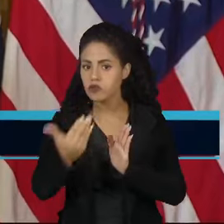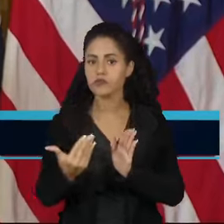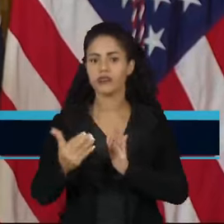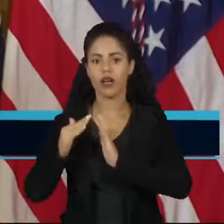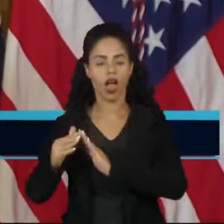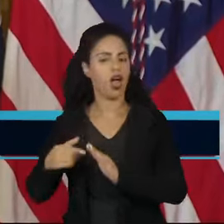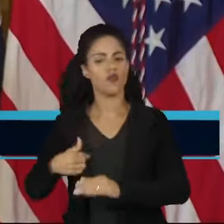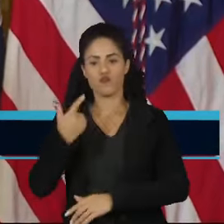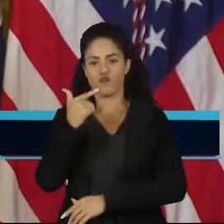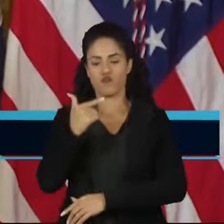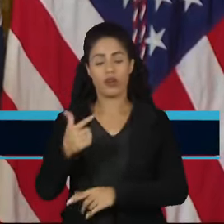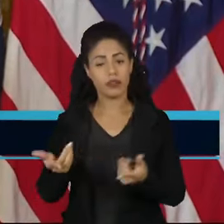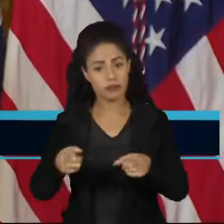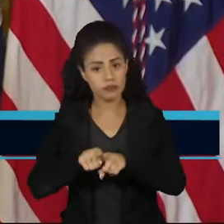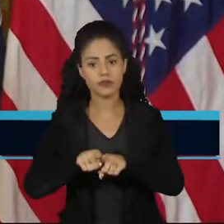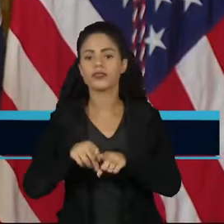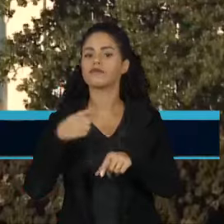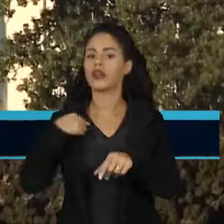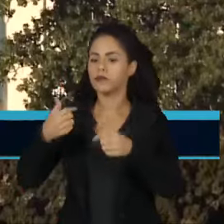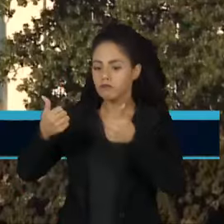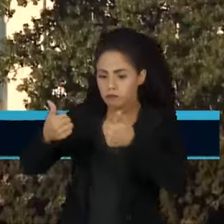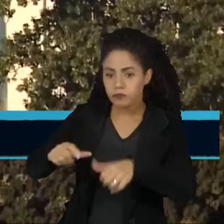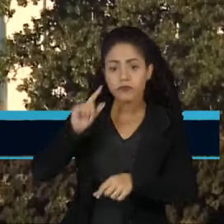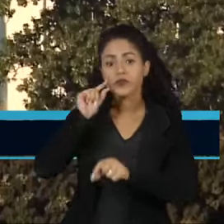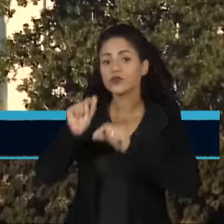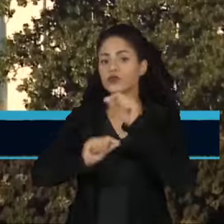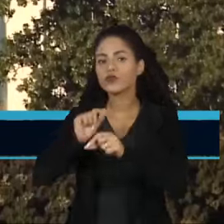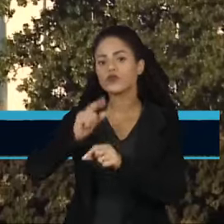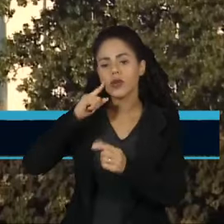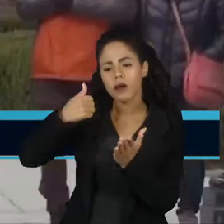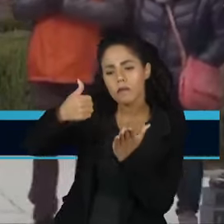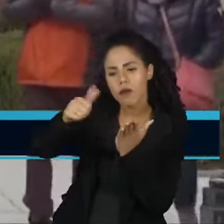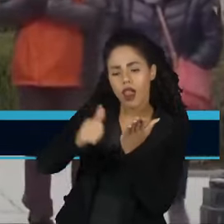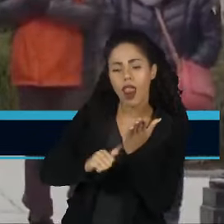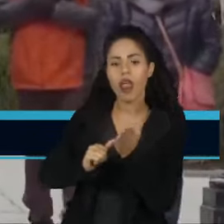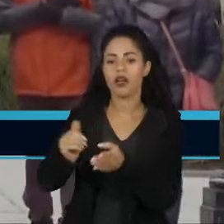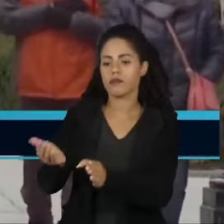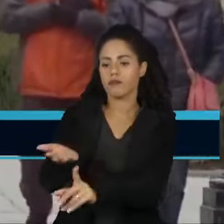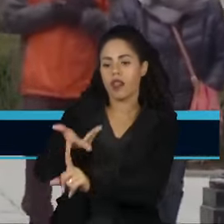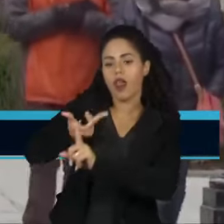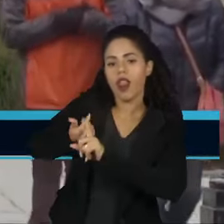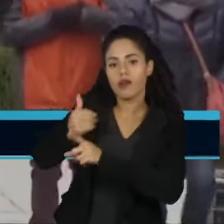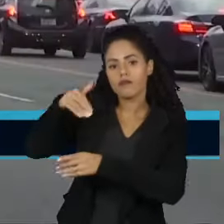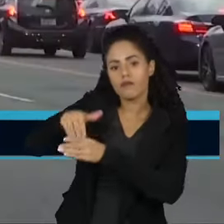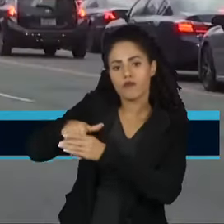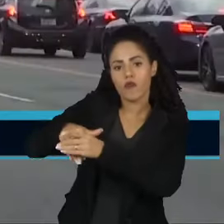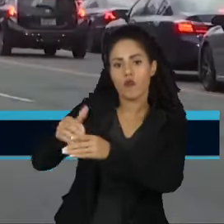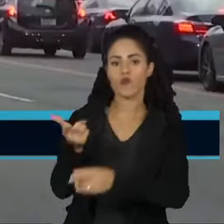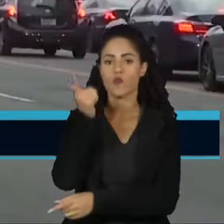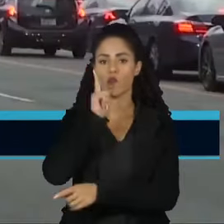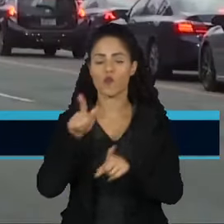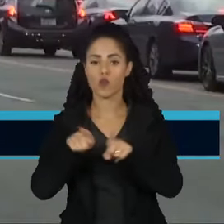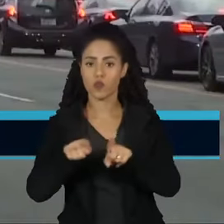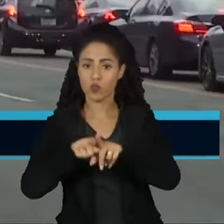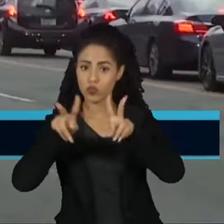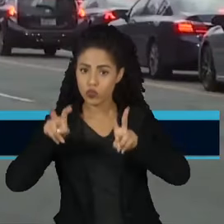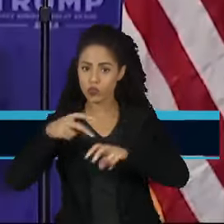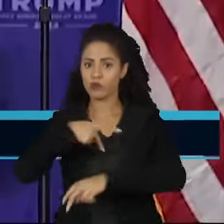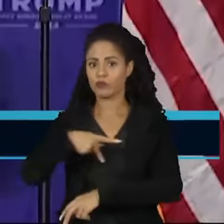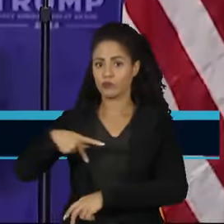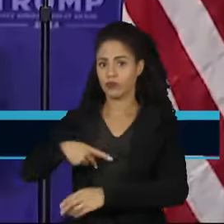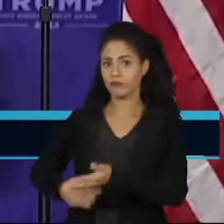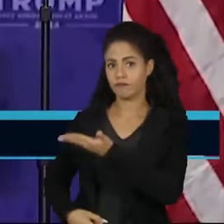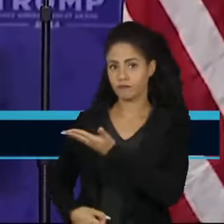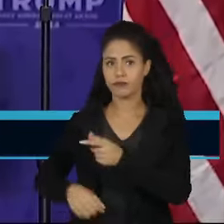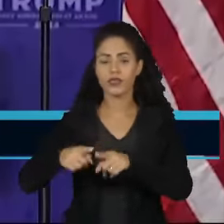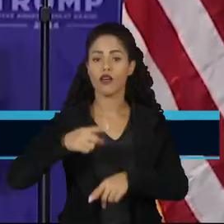asilo. Para os analistas, o movimento agressivo seria para angariar votos da porção insatisfeita com o governo, mas não para por aí.